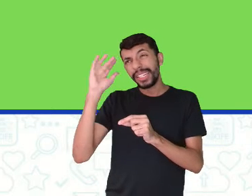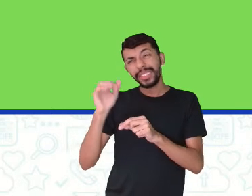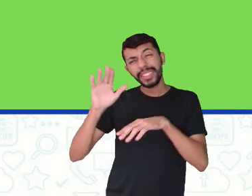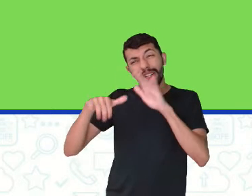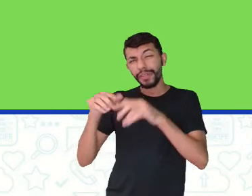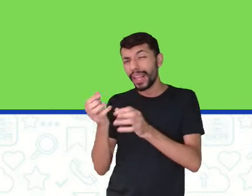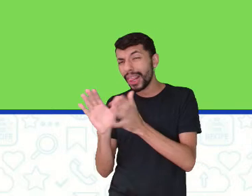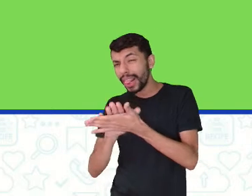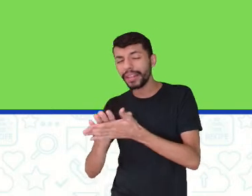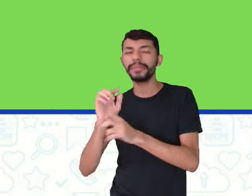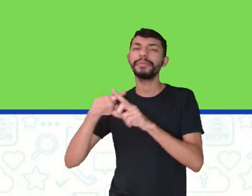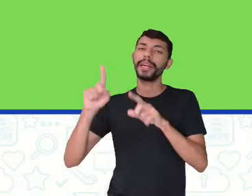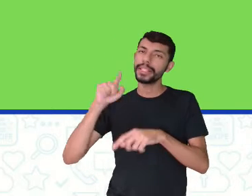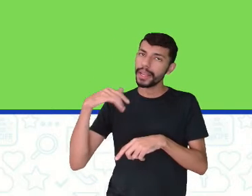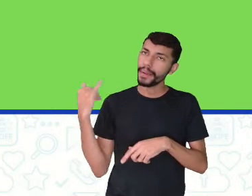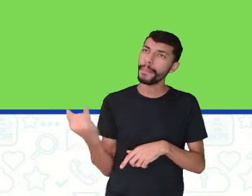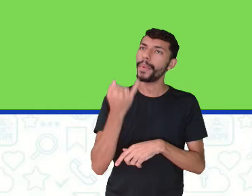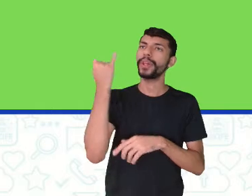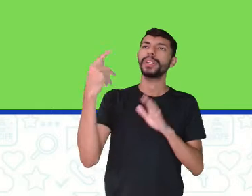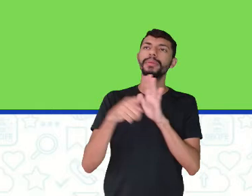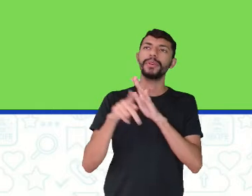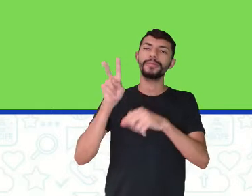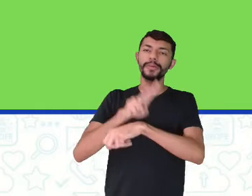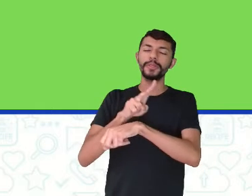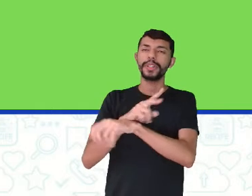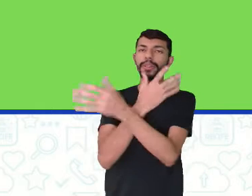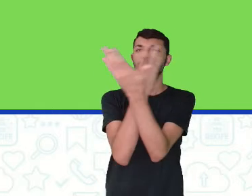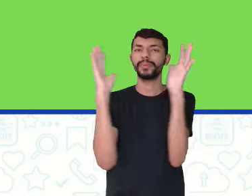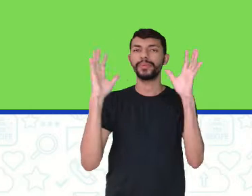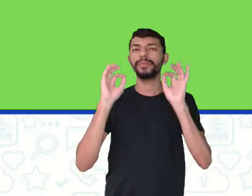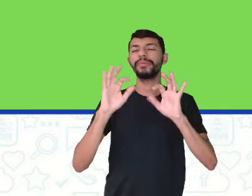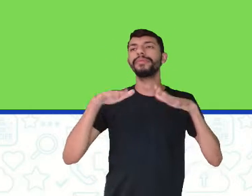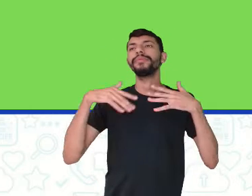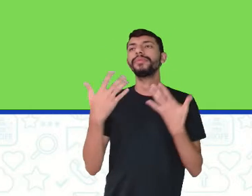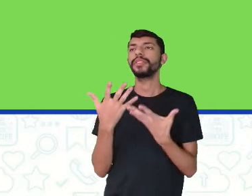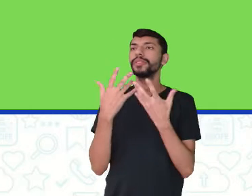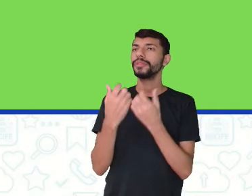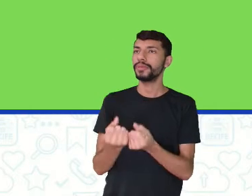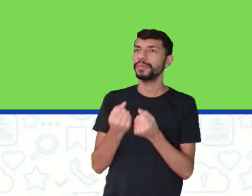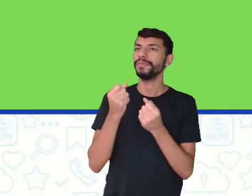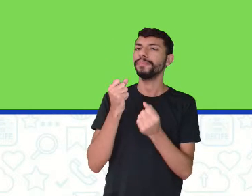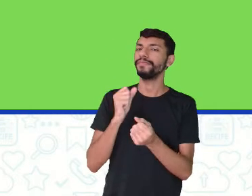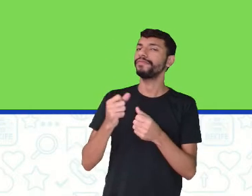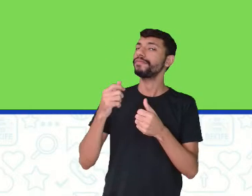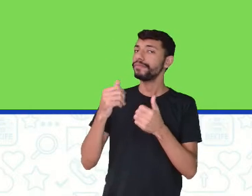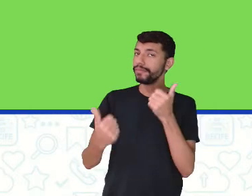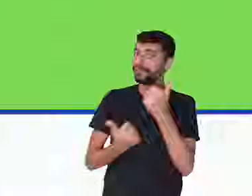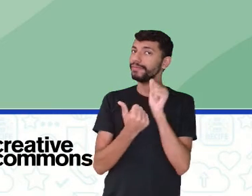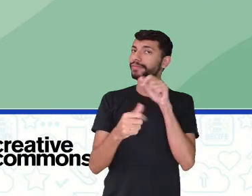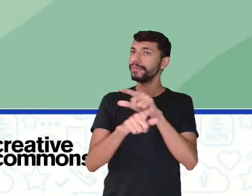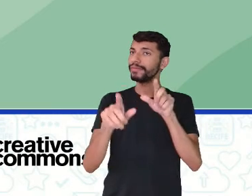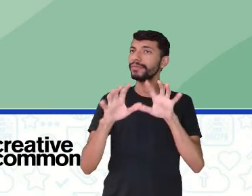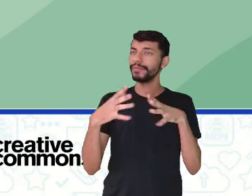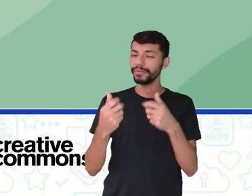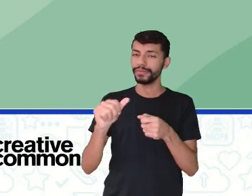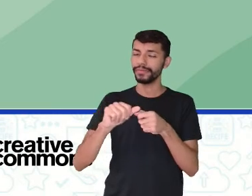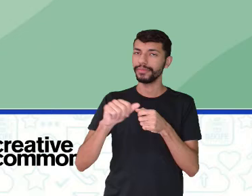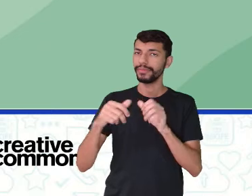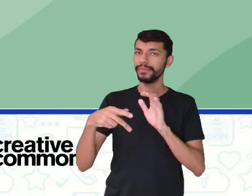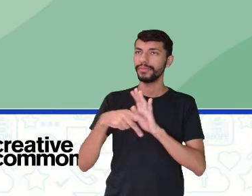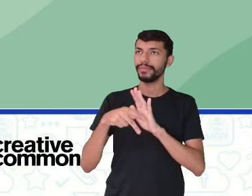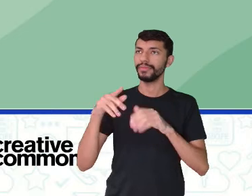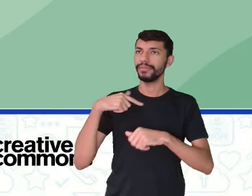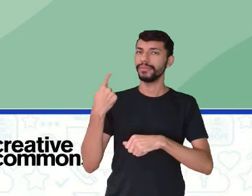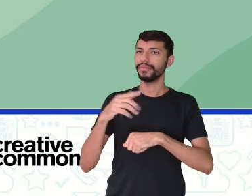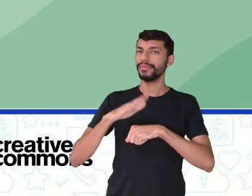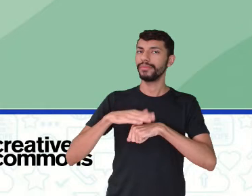muito importante na preservação do meio ambiente. Então, eu conto com vocês, vamos fazer a nossa parte. E aqui eu